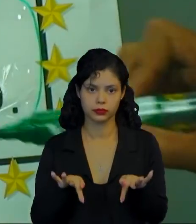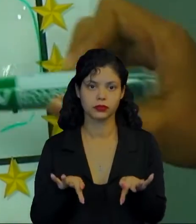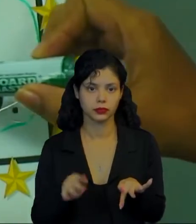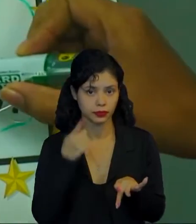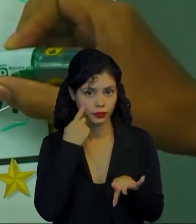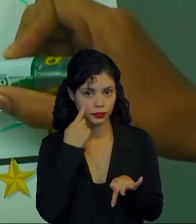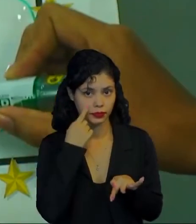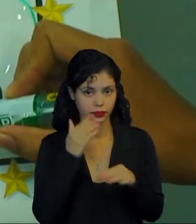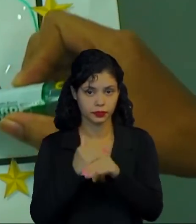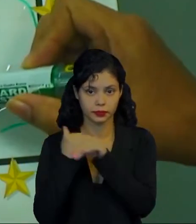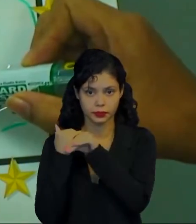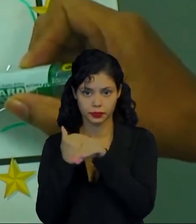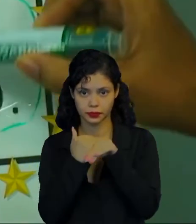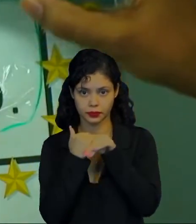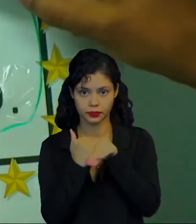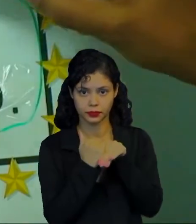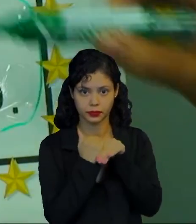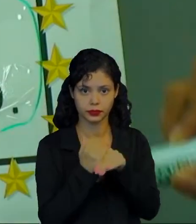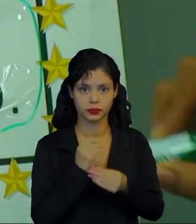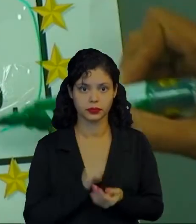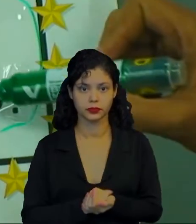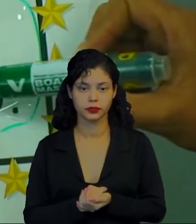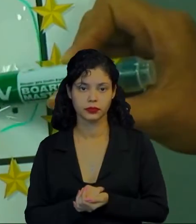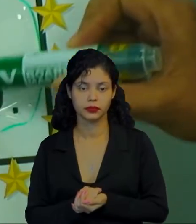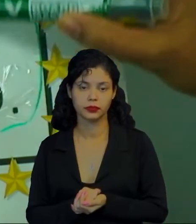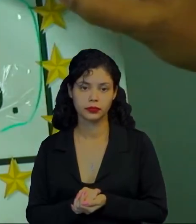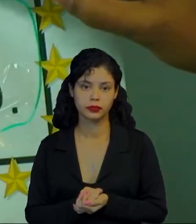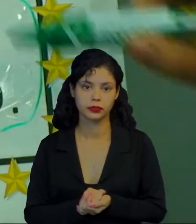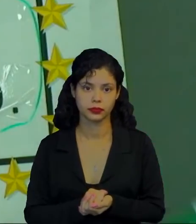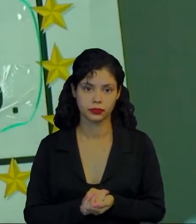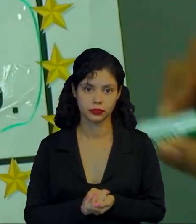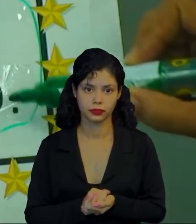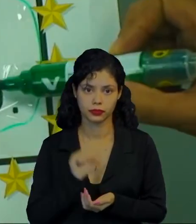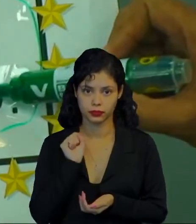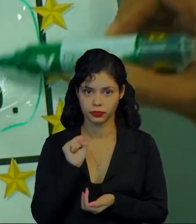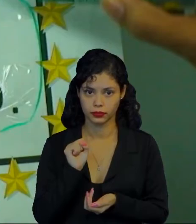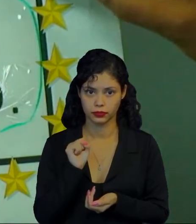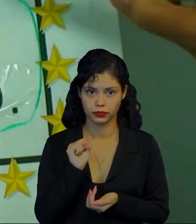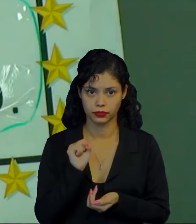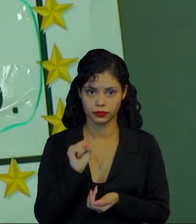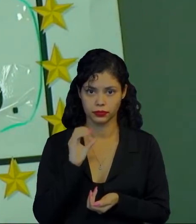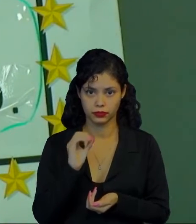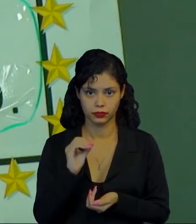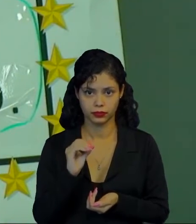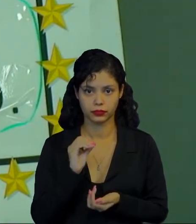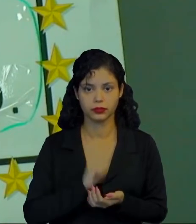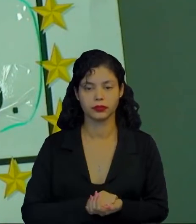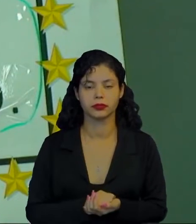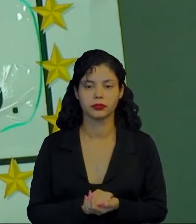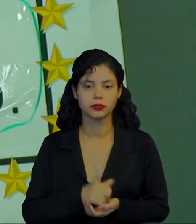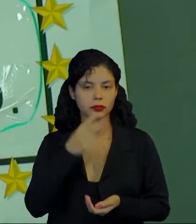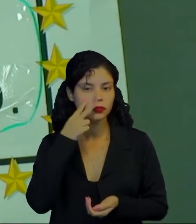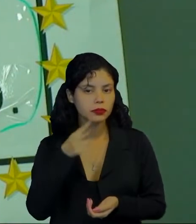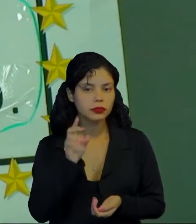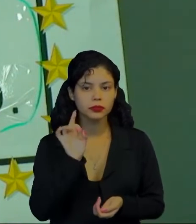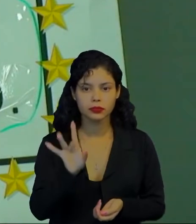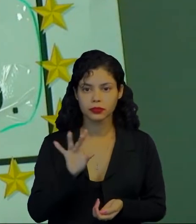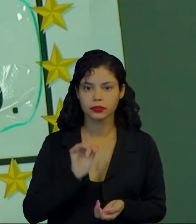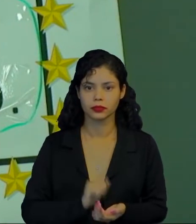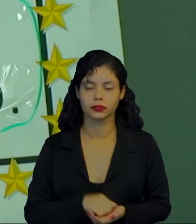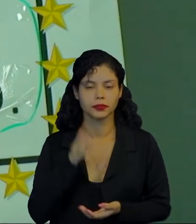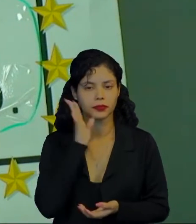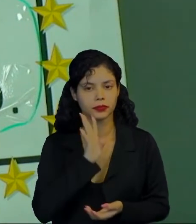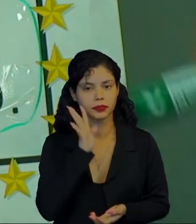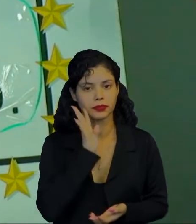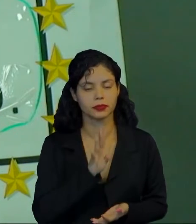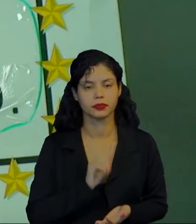olha, igual. O, S, O. Viram só? Que